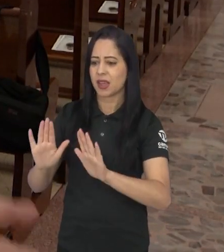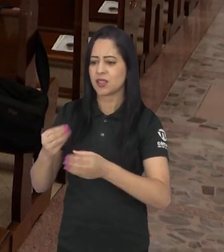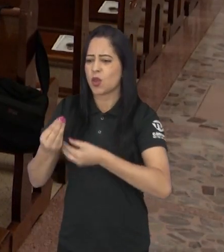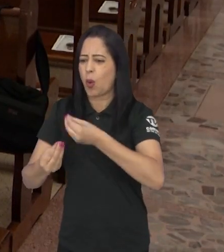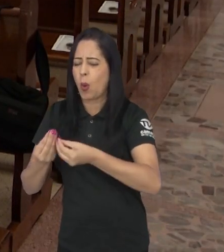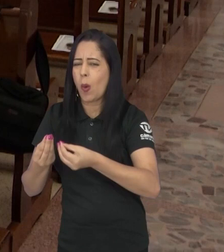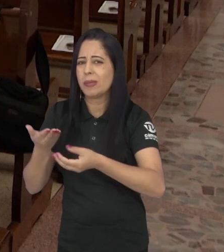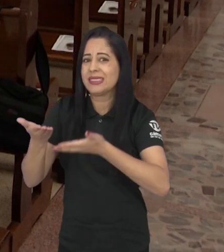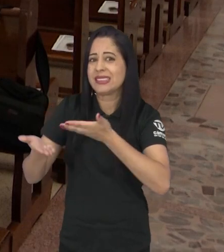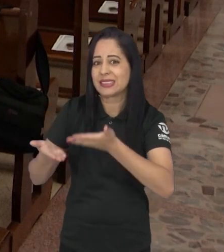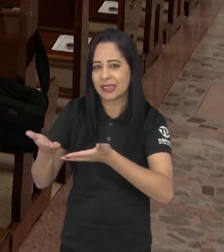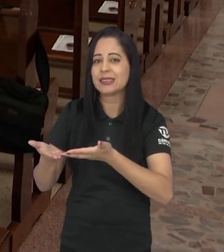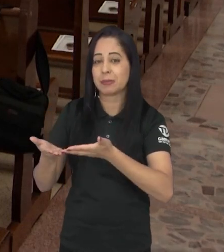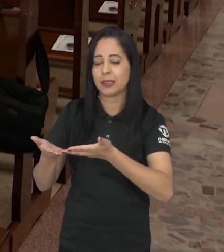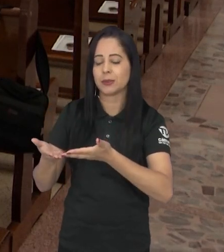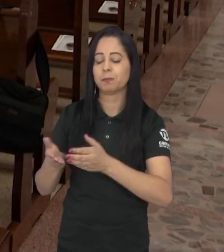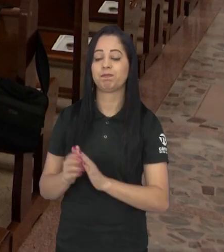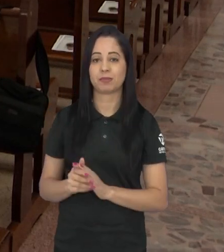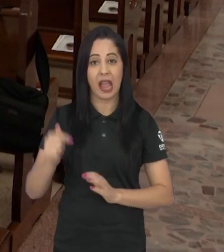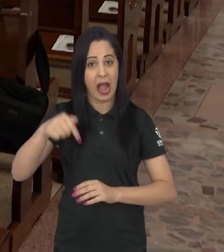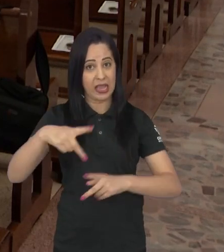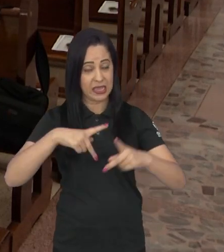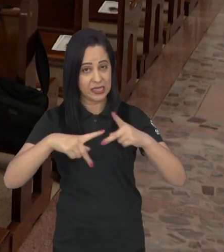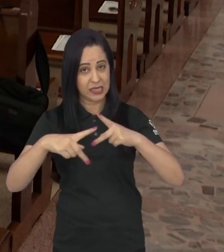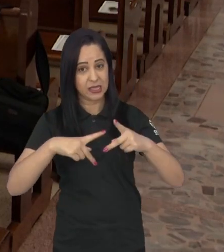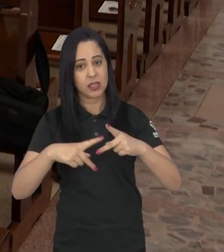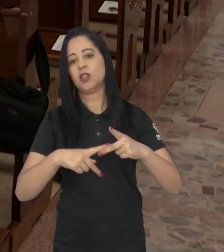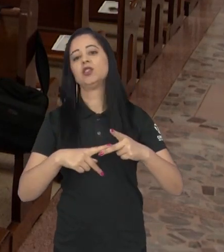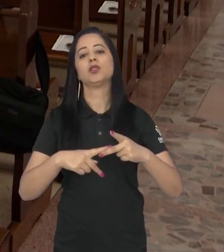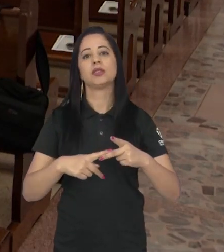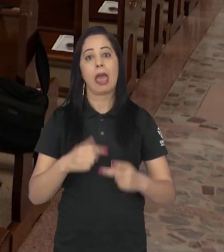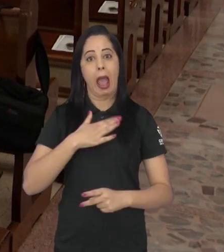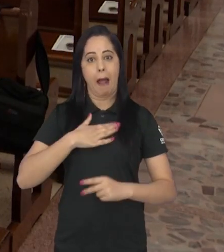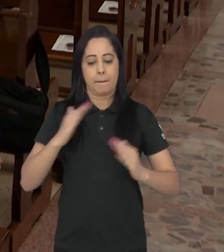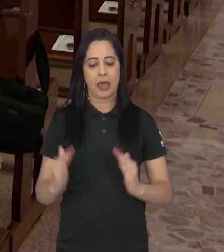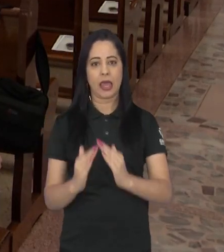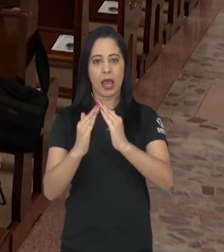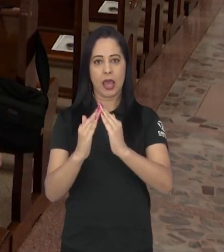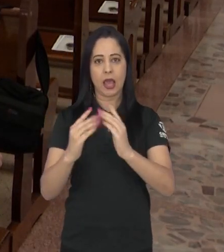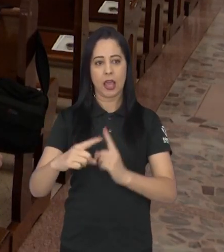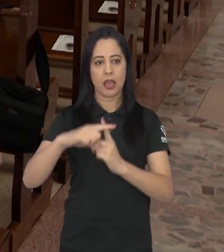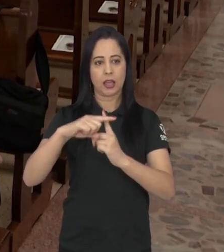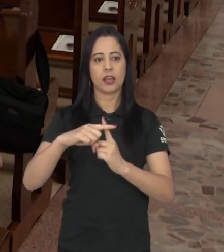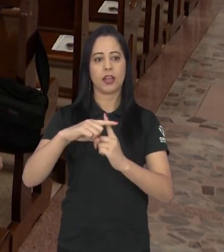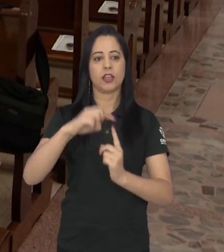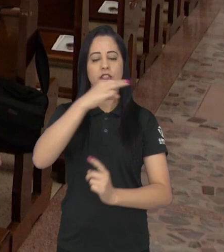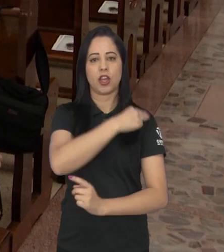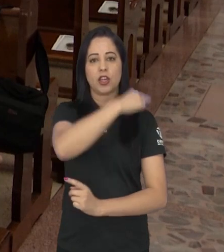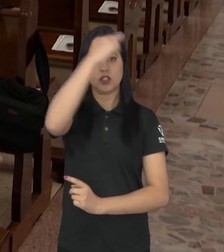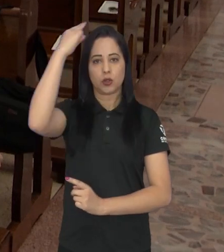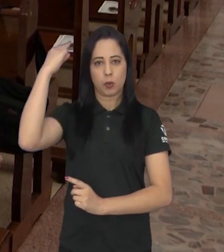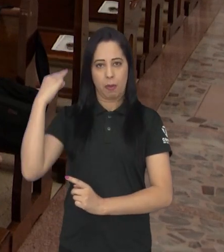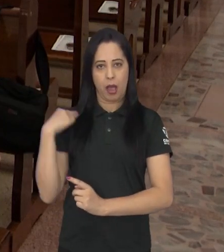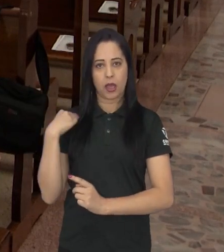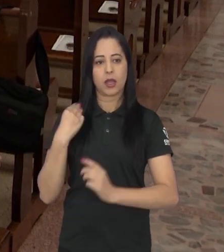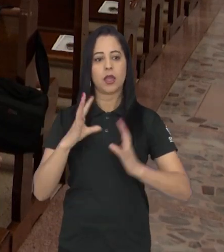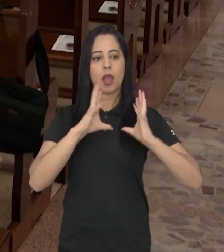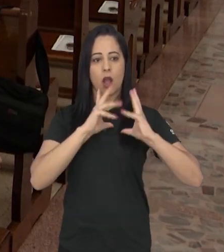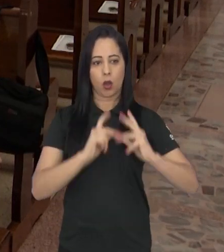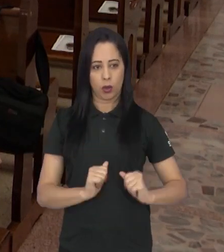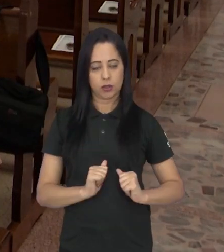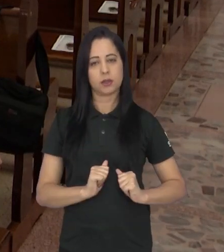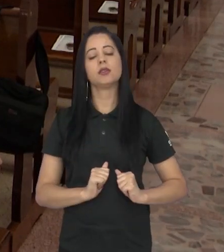com o tratamento. E na cidade, a minha congregação, Pequenas Missionárias de Maria Imaculada,